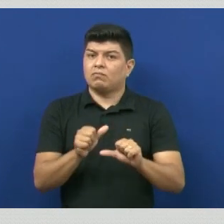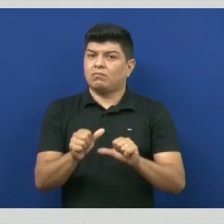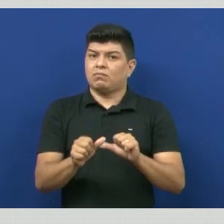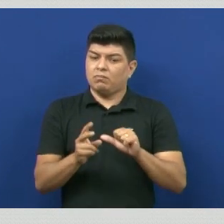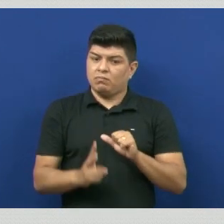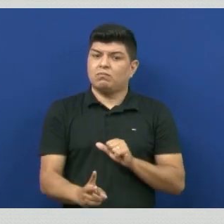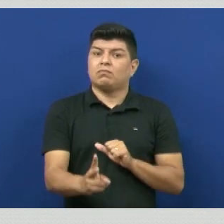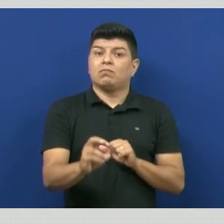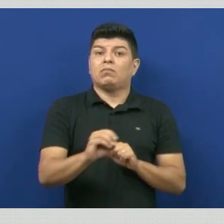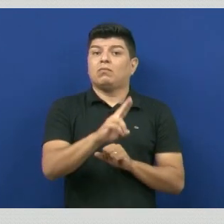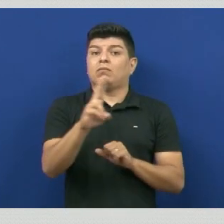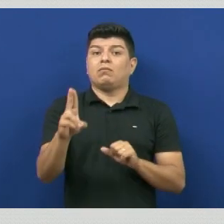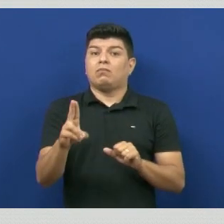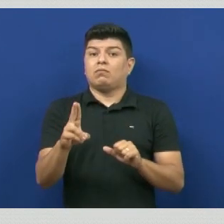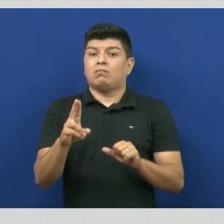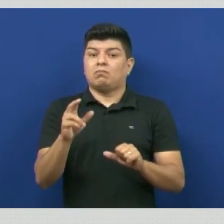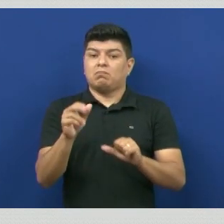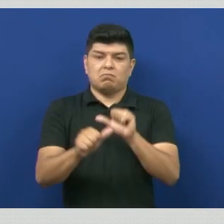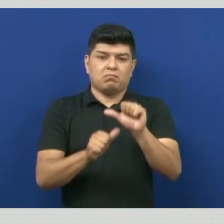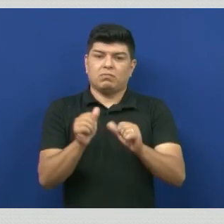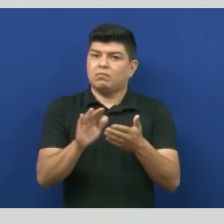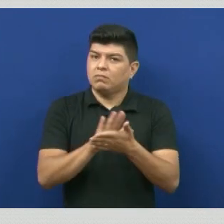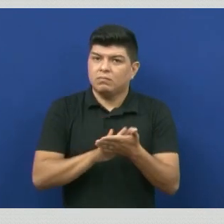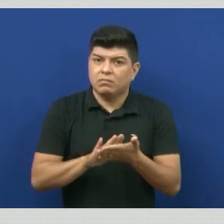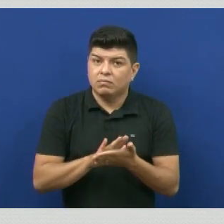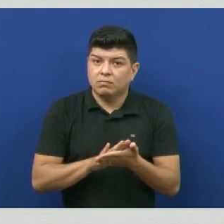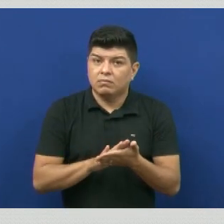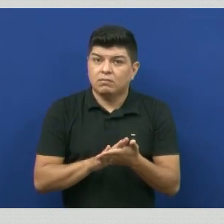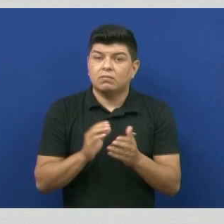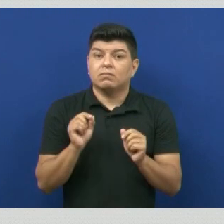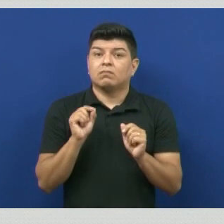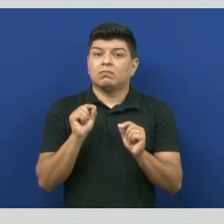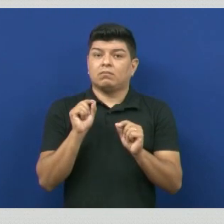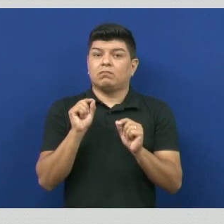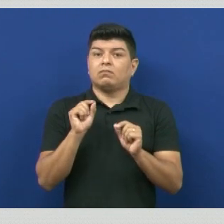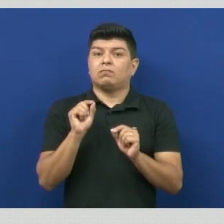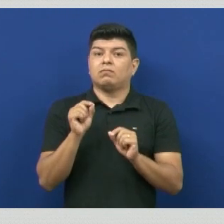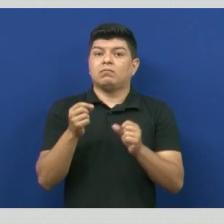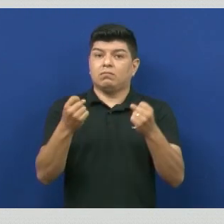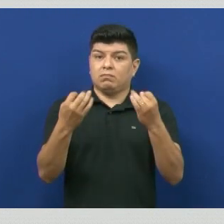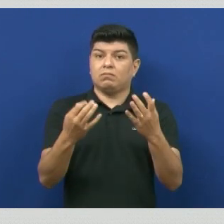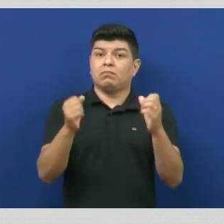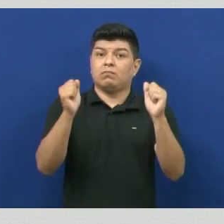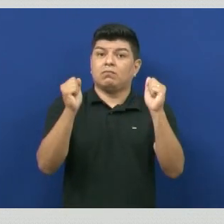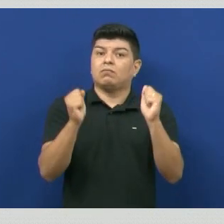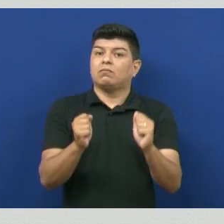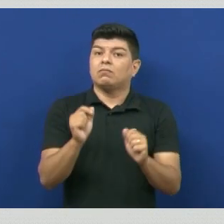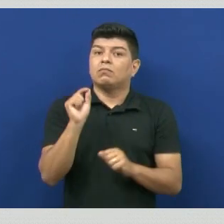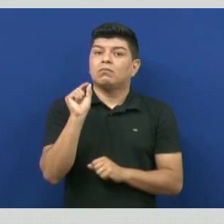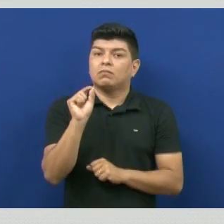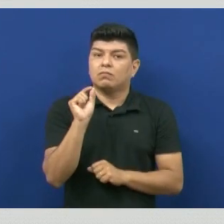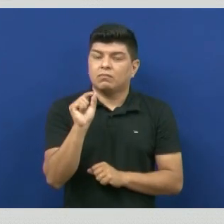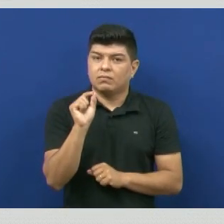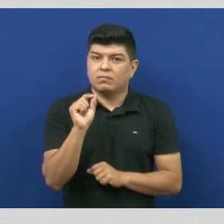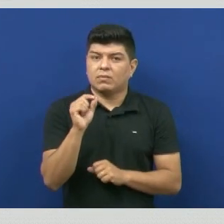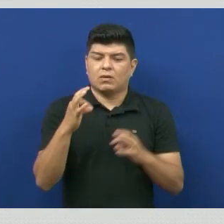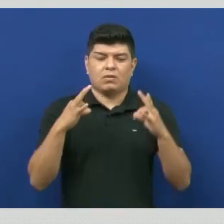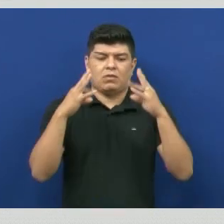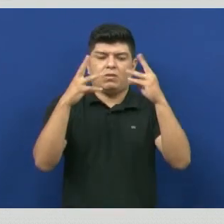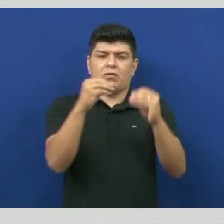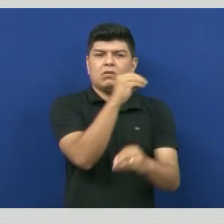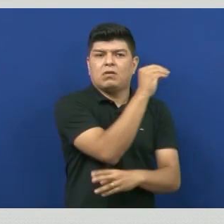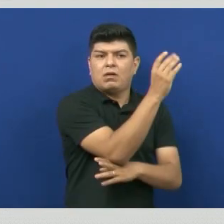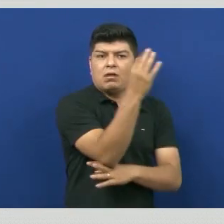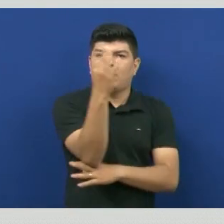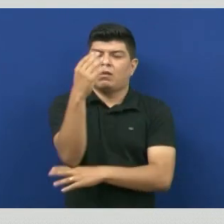transformações ou permanecer inalterados. Diante dessa perspectiva, pode-se afirmar que toda